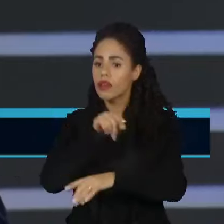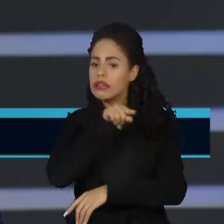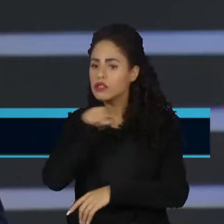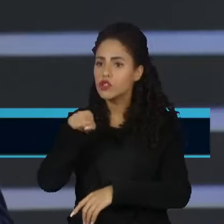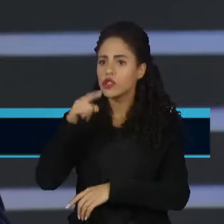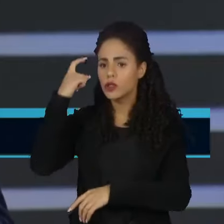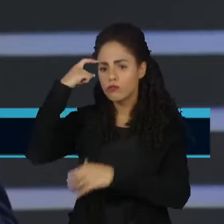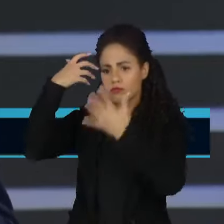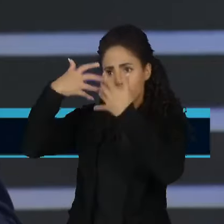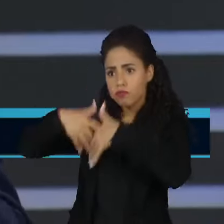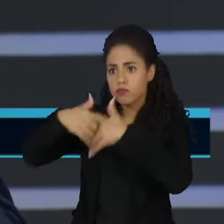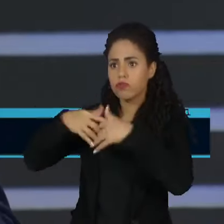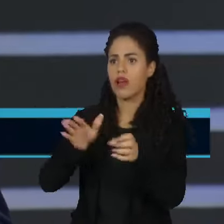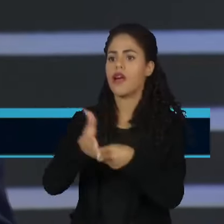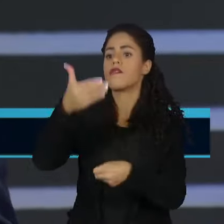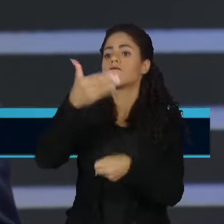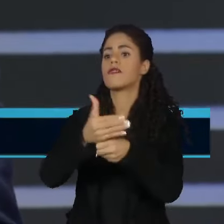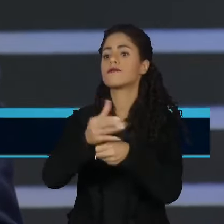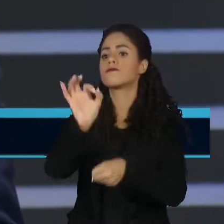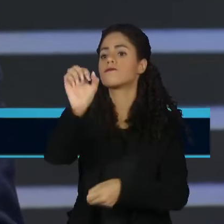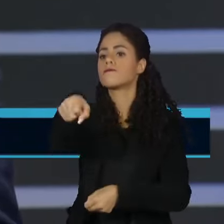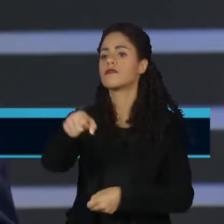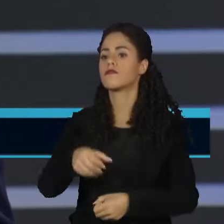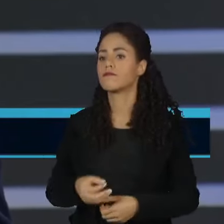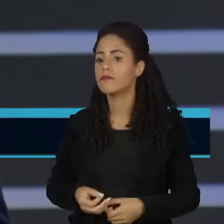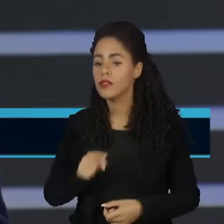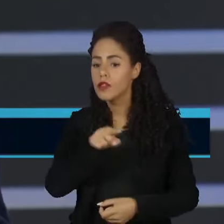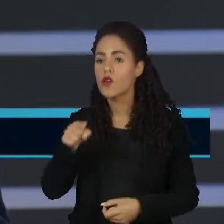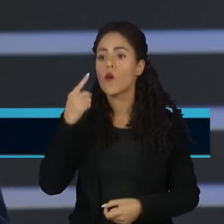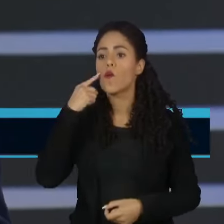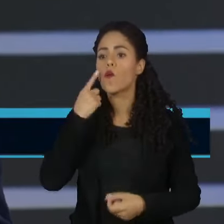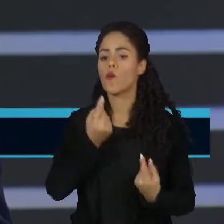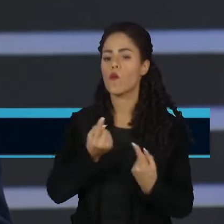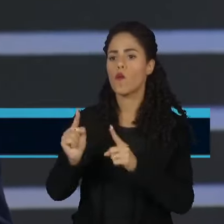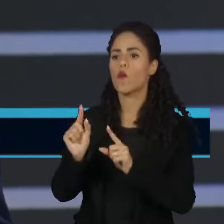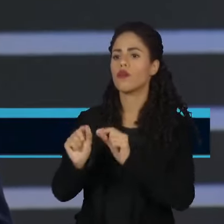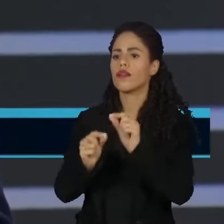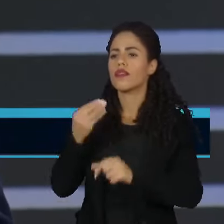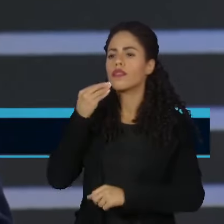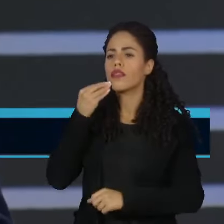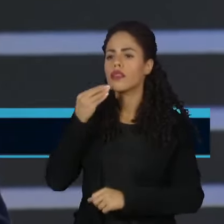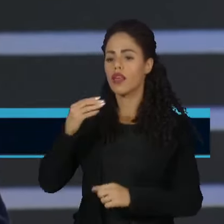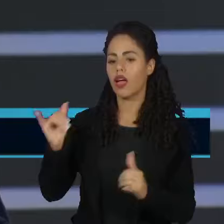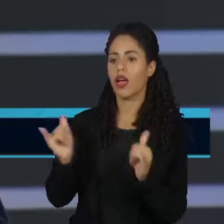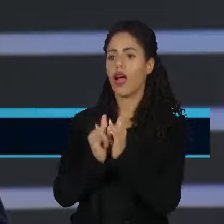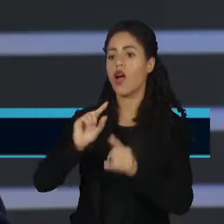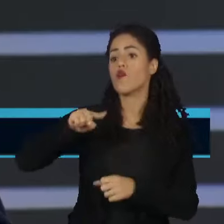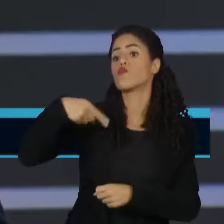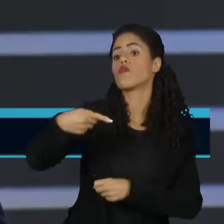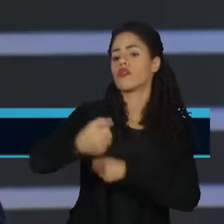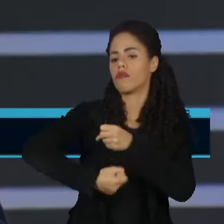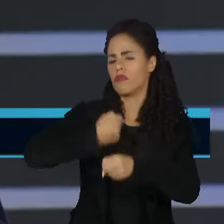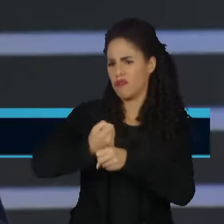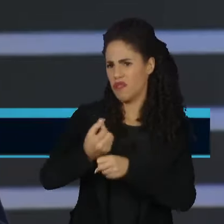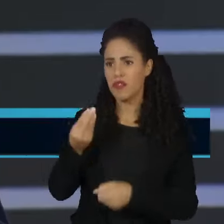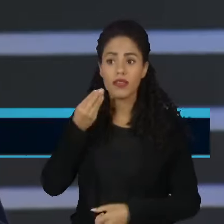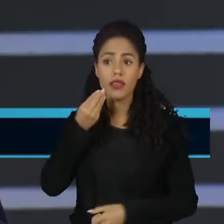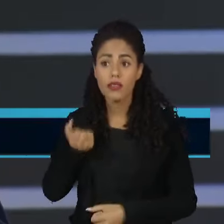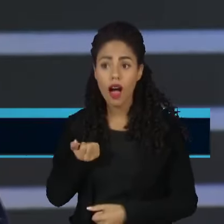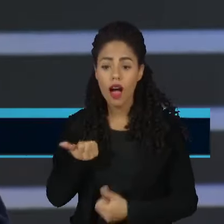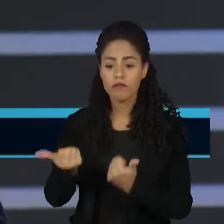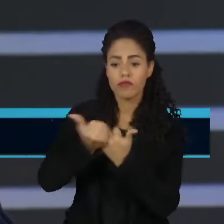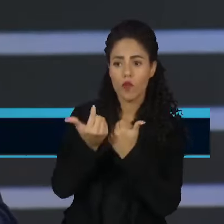reacionarismo nazifascista vai terminar com a imposição, tentar anistia no ano que vem, com